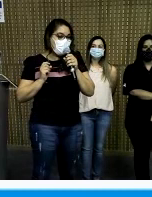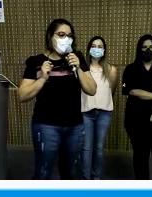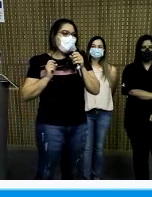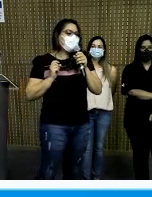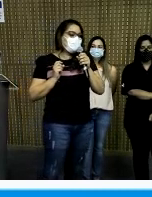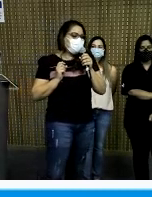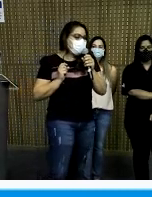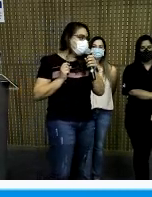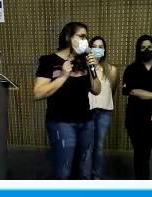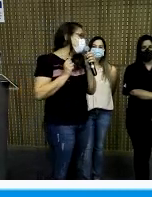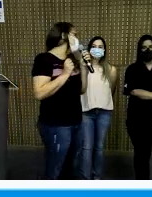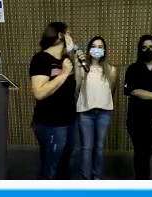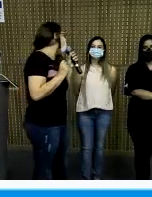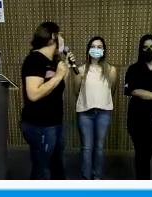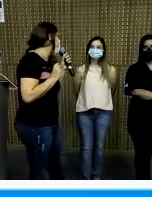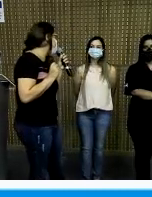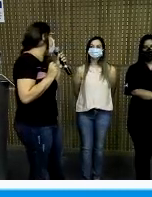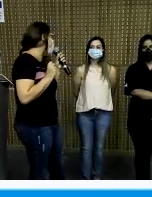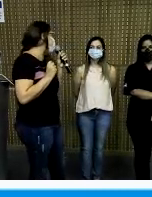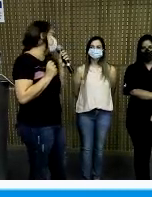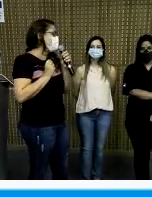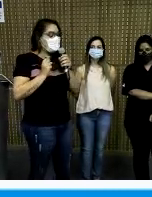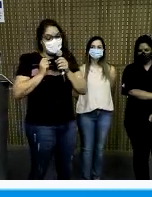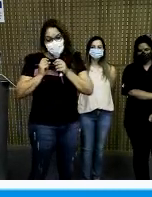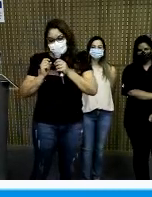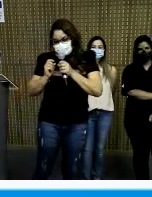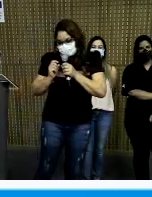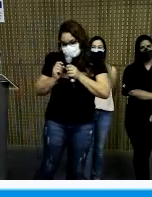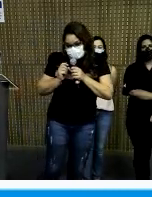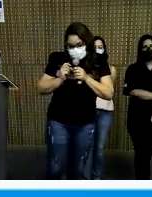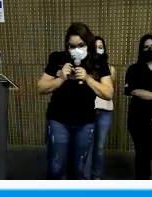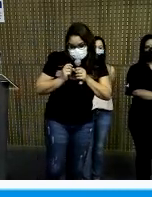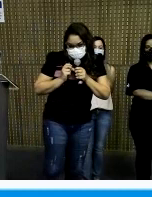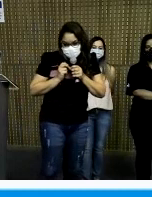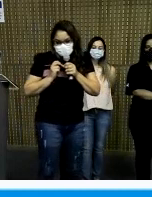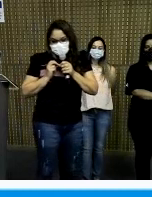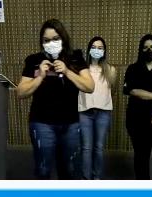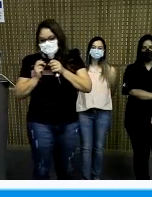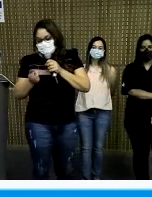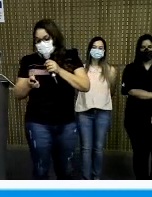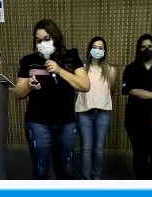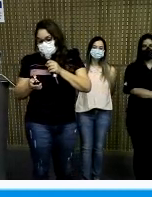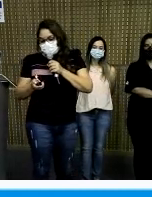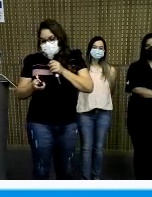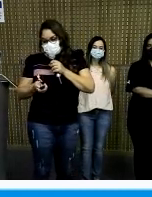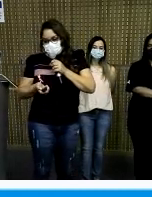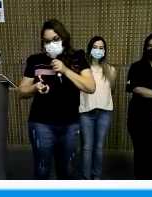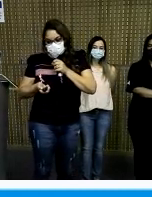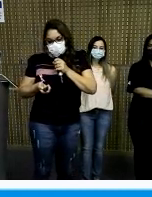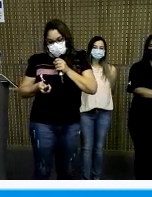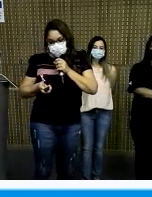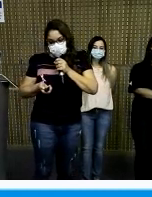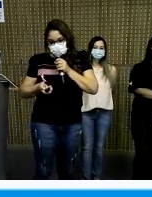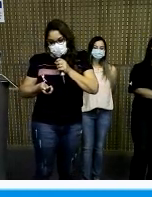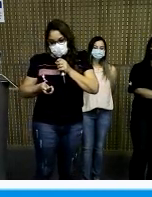cá, já tinha um número significativo de idoso lá buscando atendimento, tá? Então, a gente imagina que para o